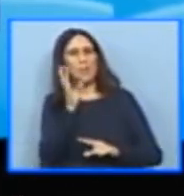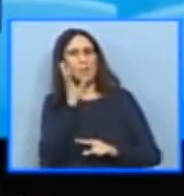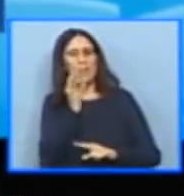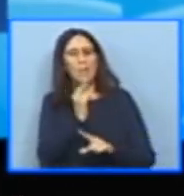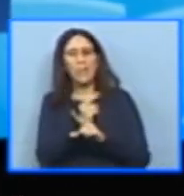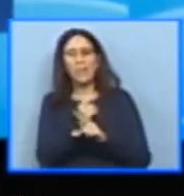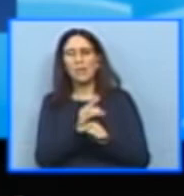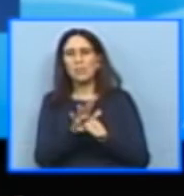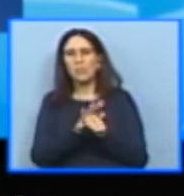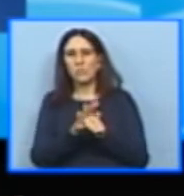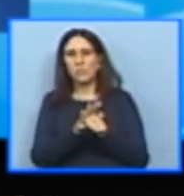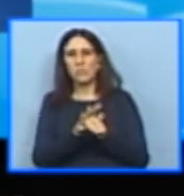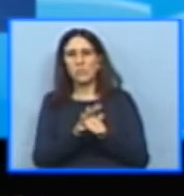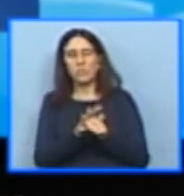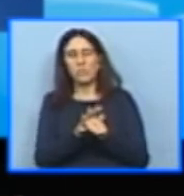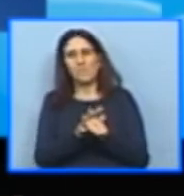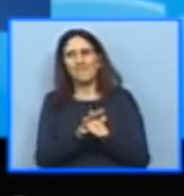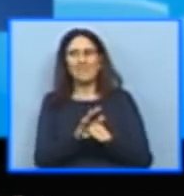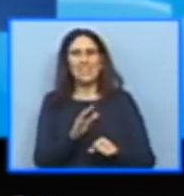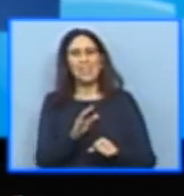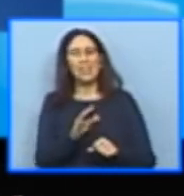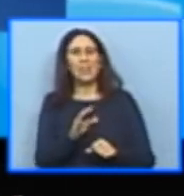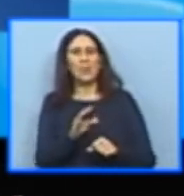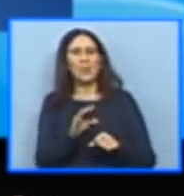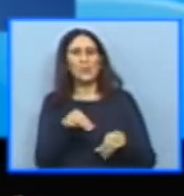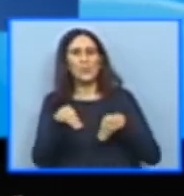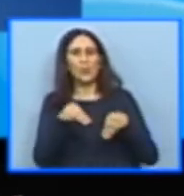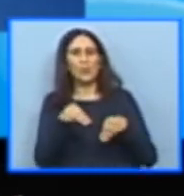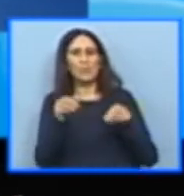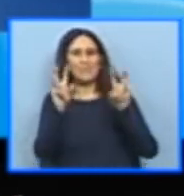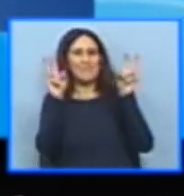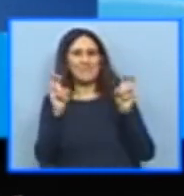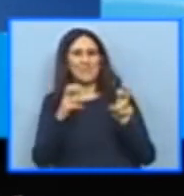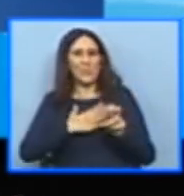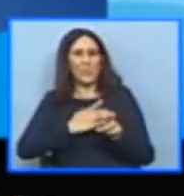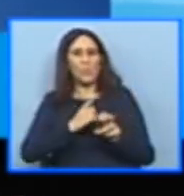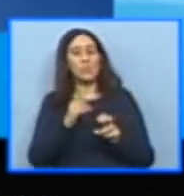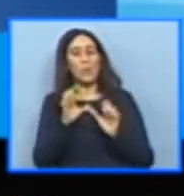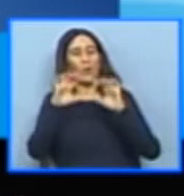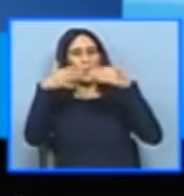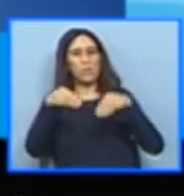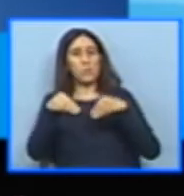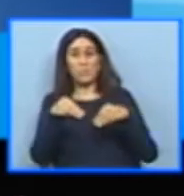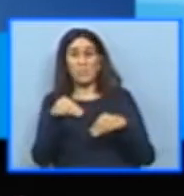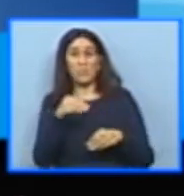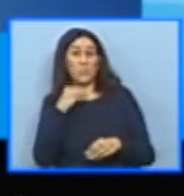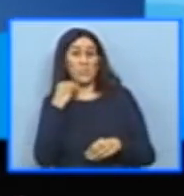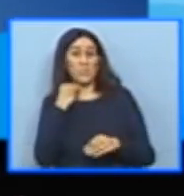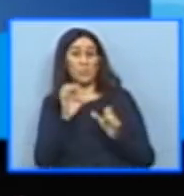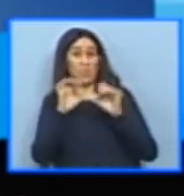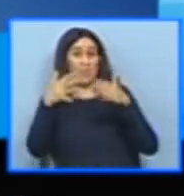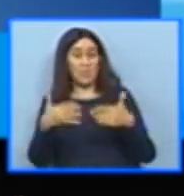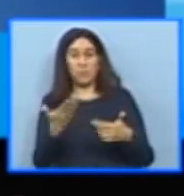estas situações de... Eu não gosto de chamar jogos, mas chamar-lhes jogos online, porque no fundo isto é terrorismo online, como